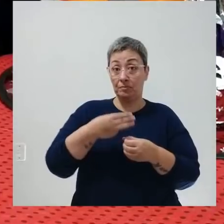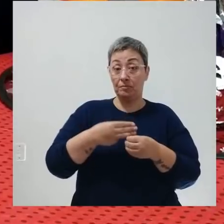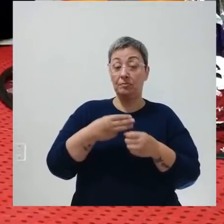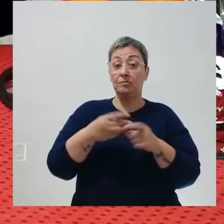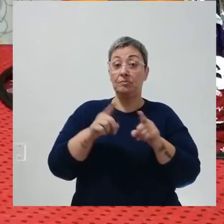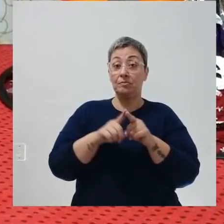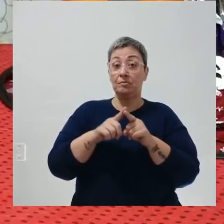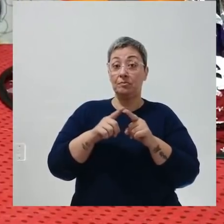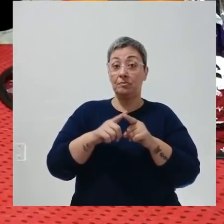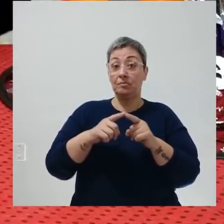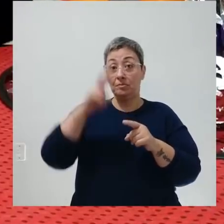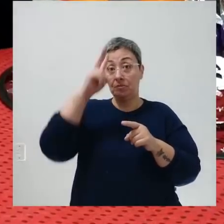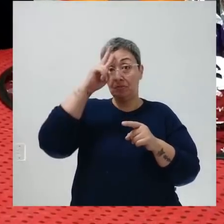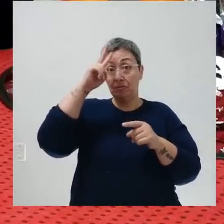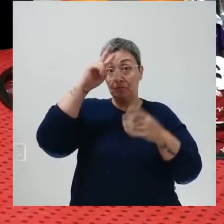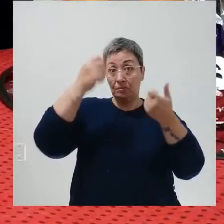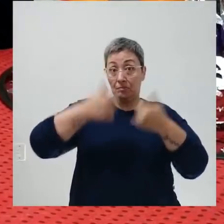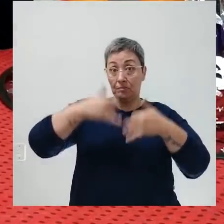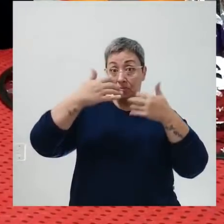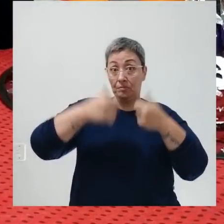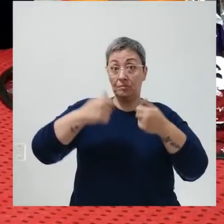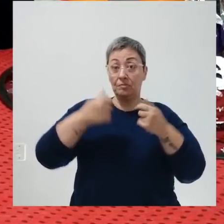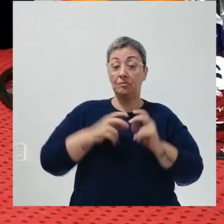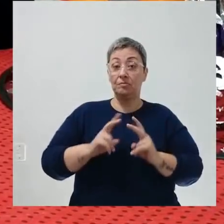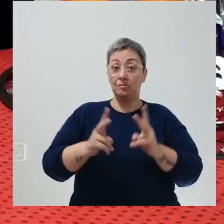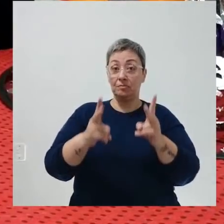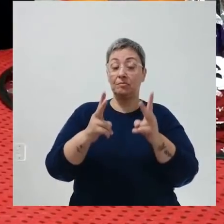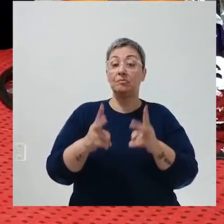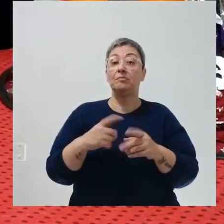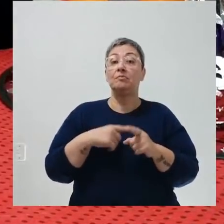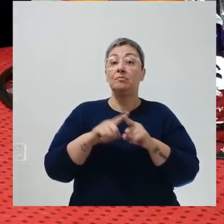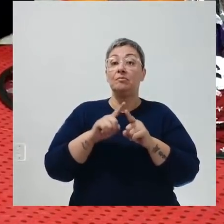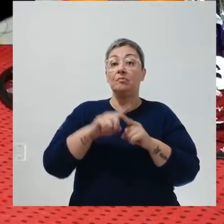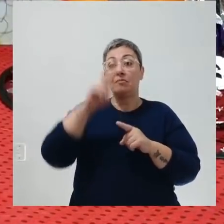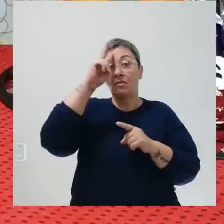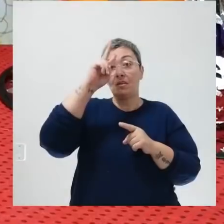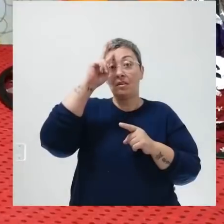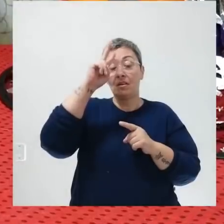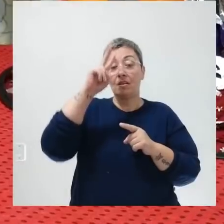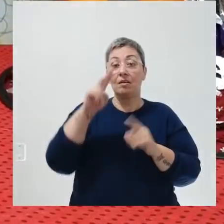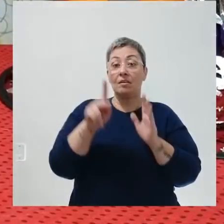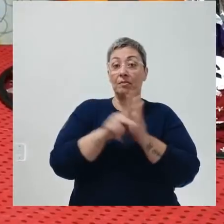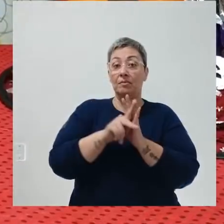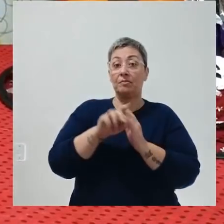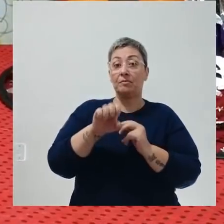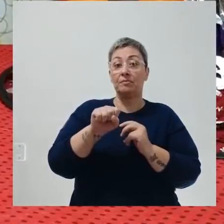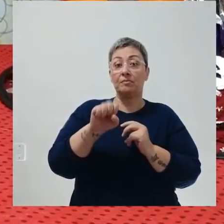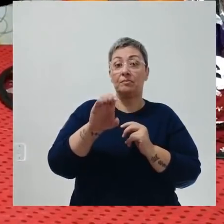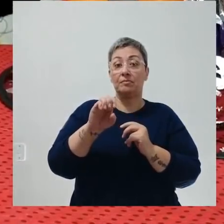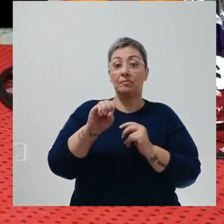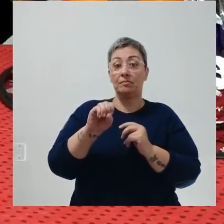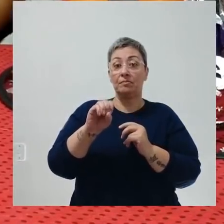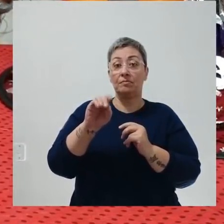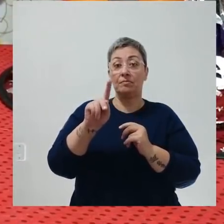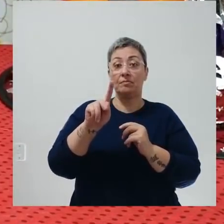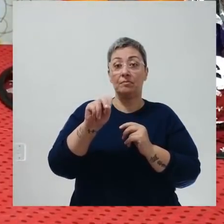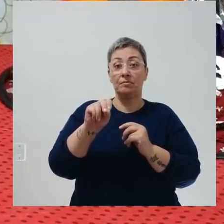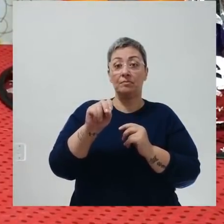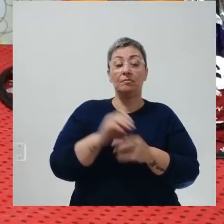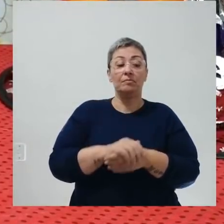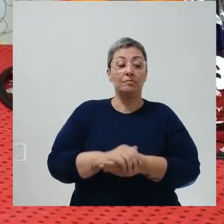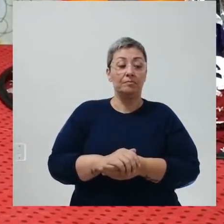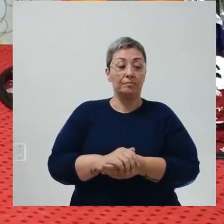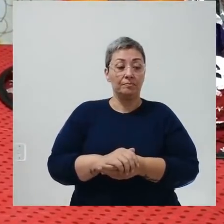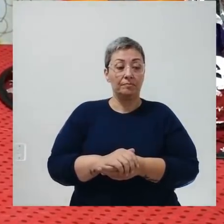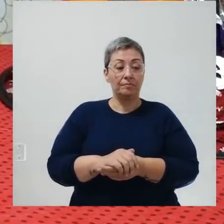contadora de histórias, continuo trazendo para vocês as fábulas de Esopo.